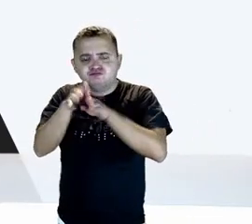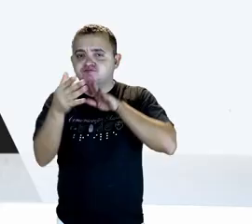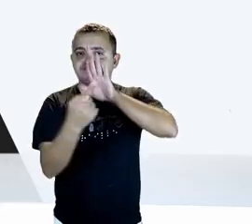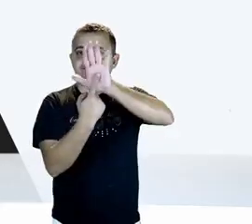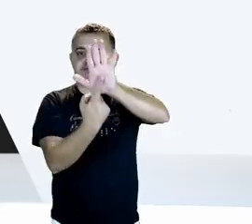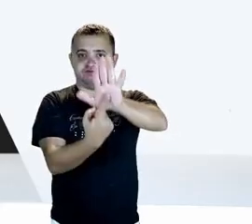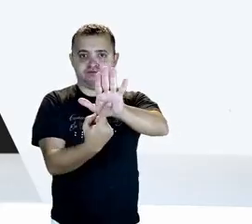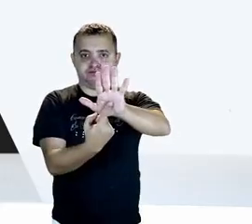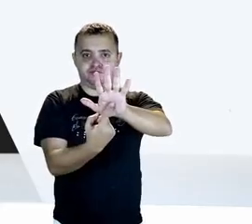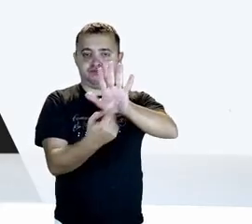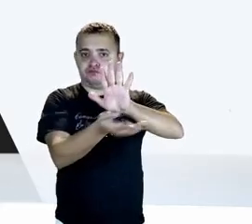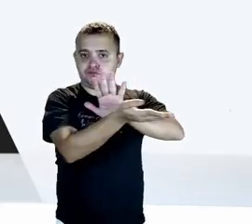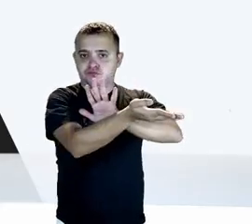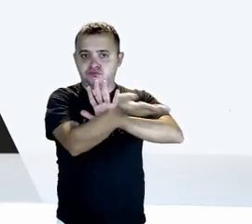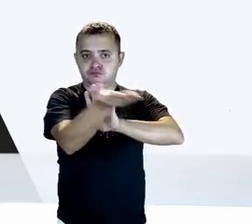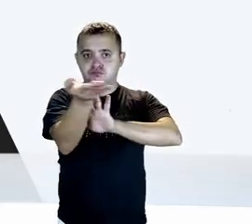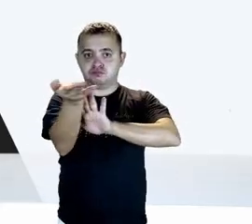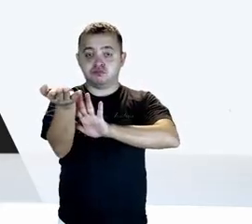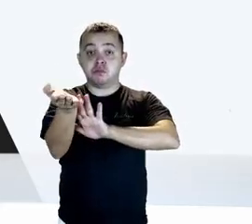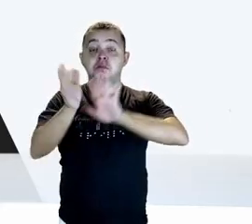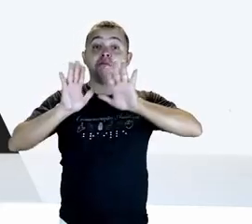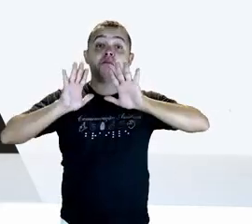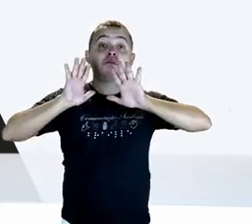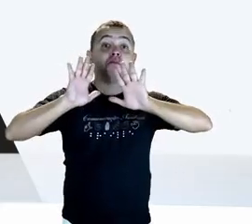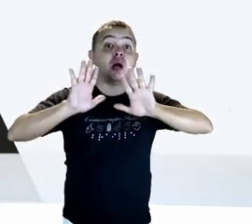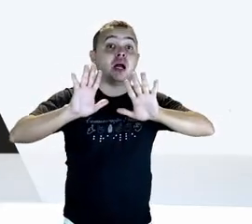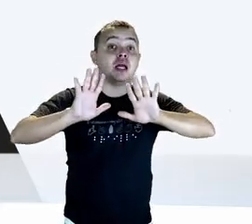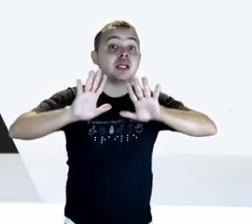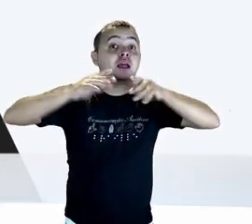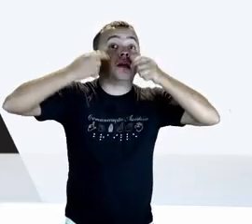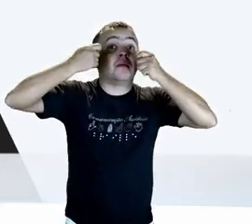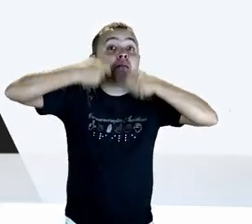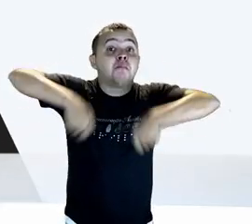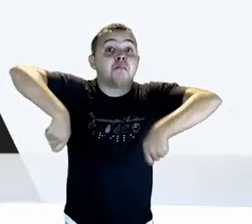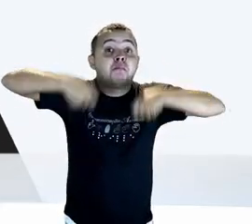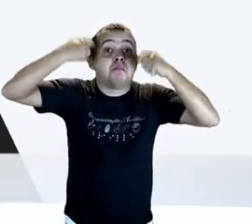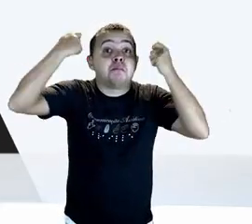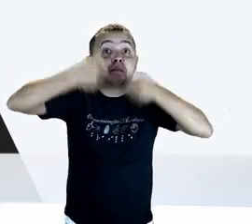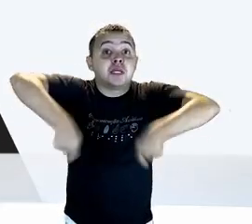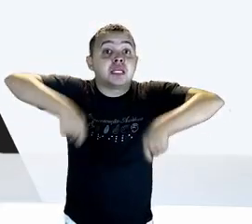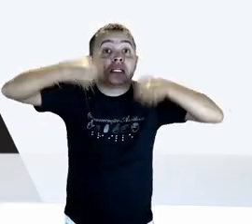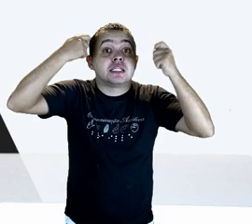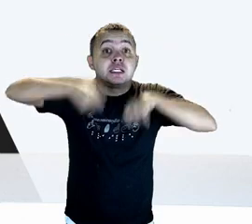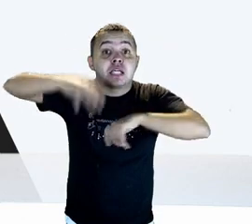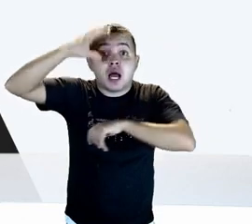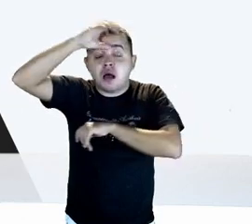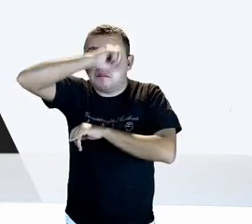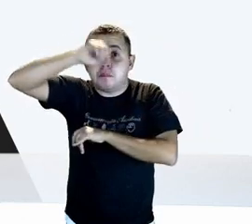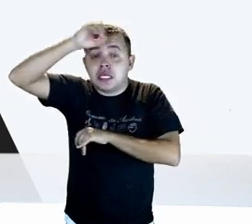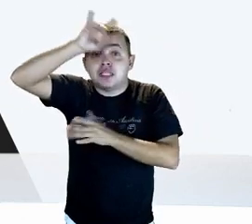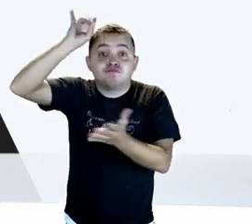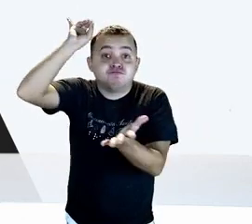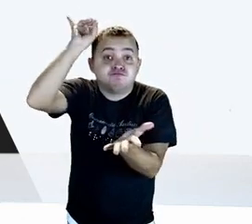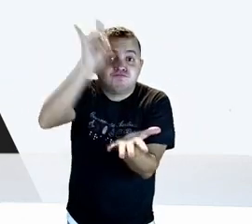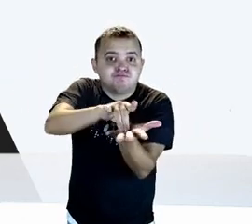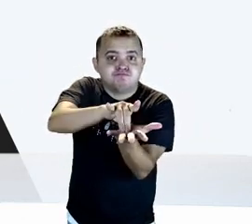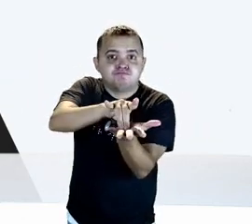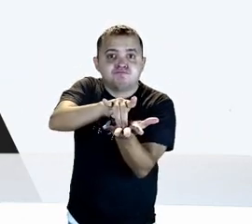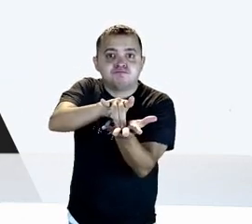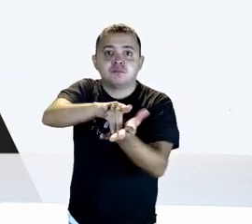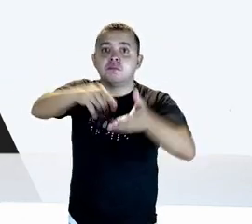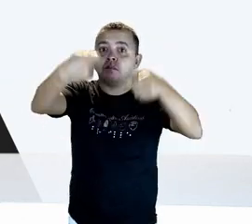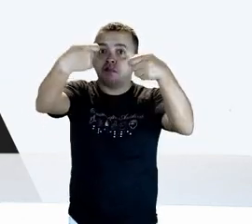para vocês, mas volto a reforçar, sem querer ser redundante, mas necessário para esse